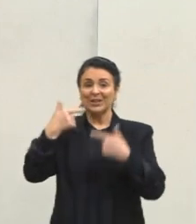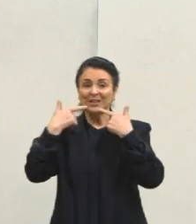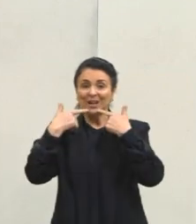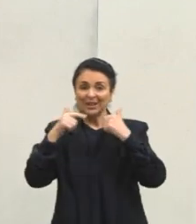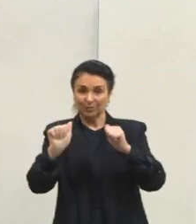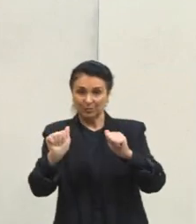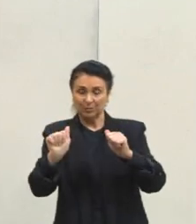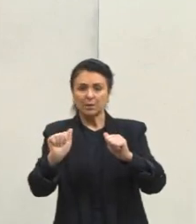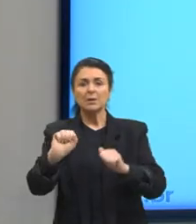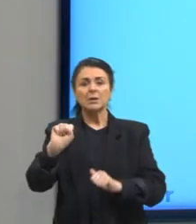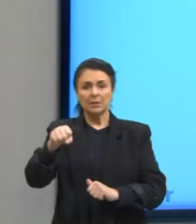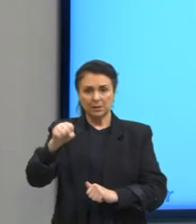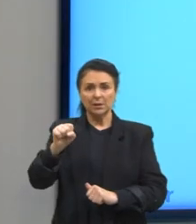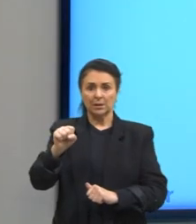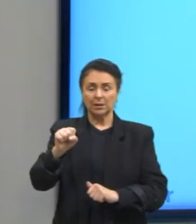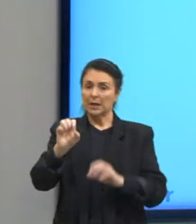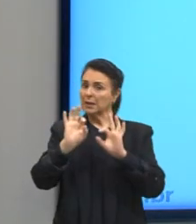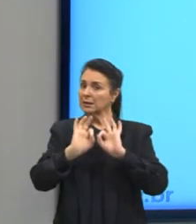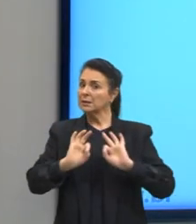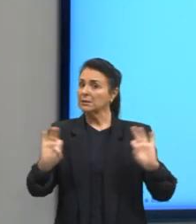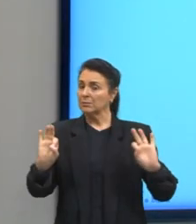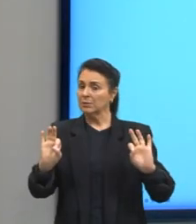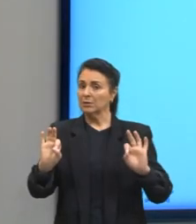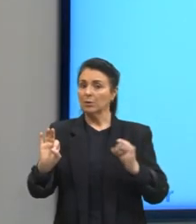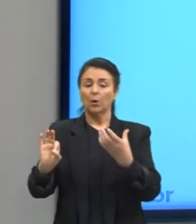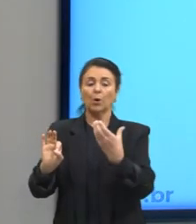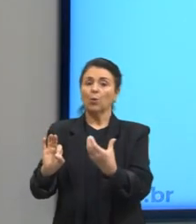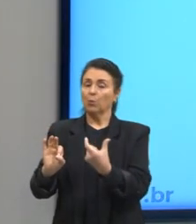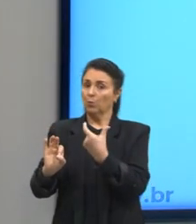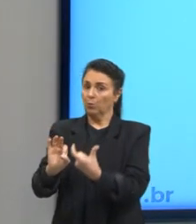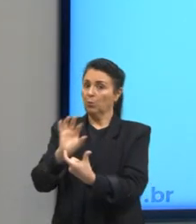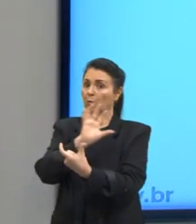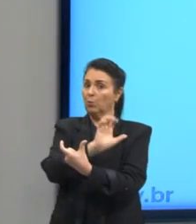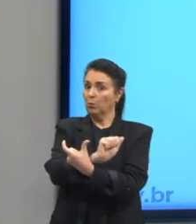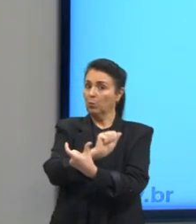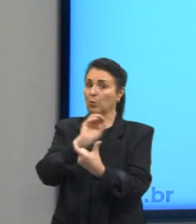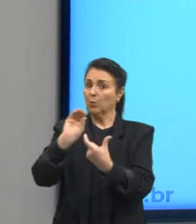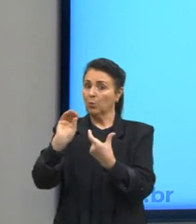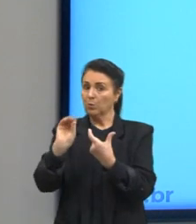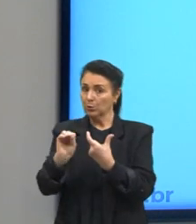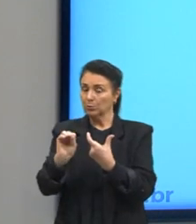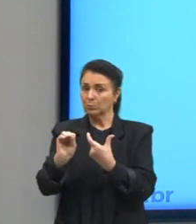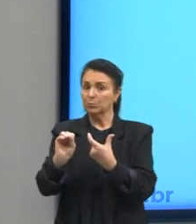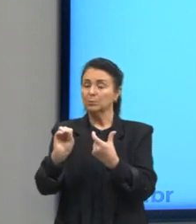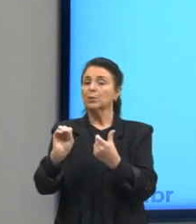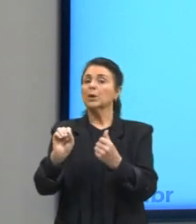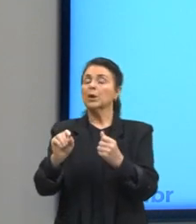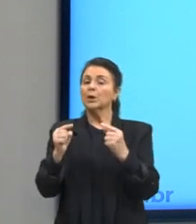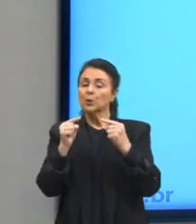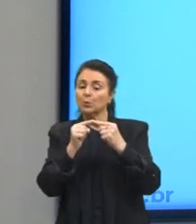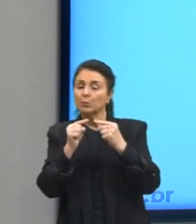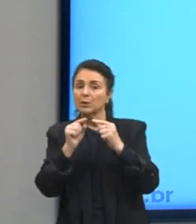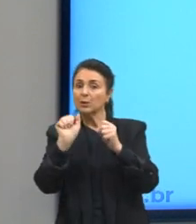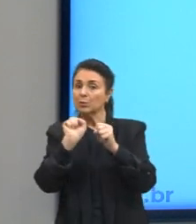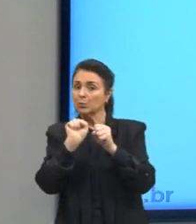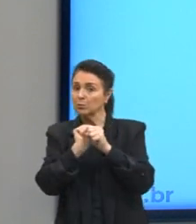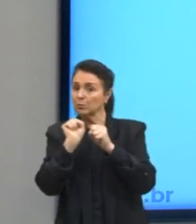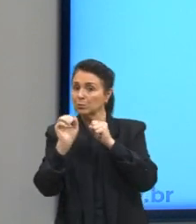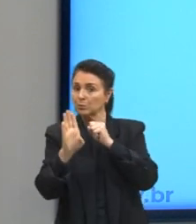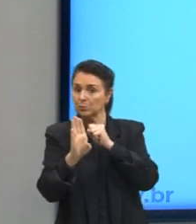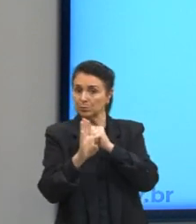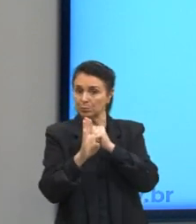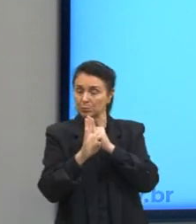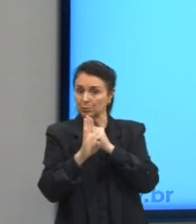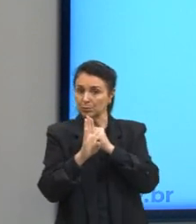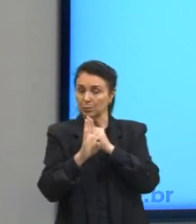de fato Essa parte é simples artigo concorda com o substantivo que acompanha em gênero e número. Né feminino